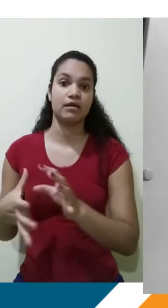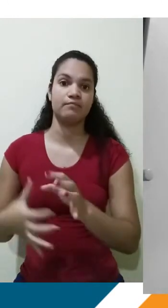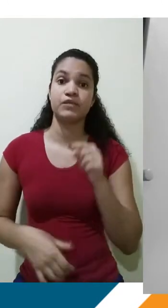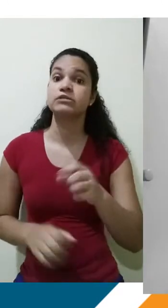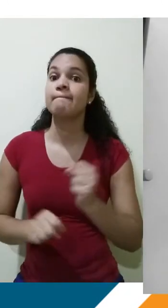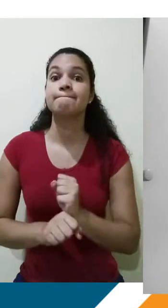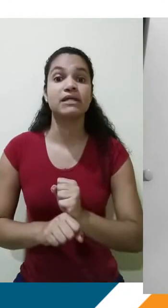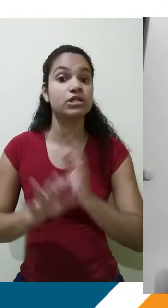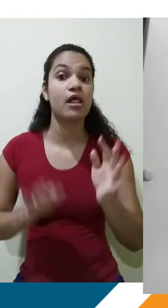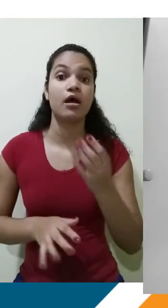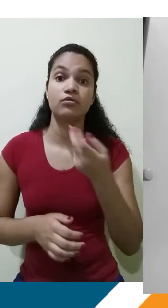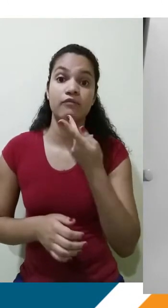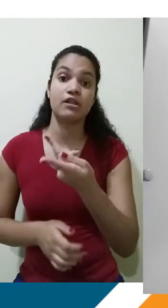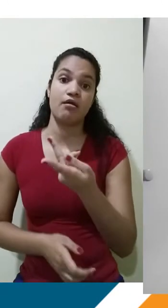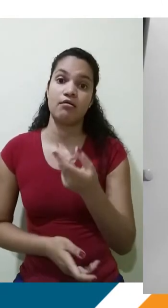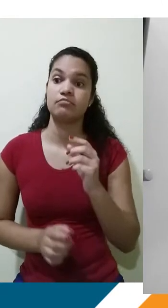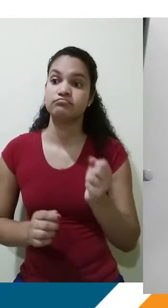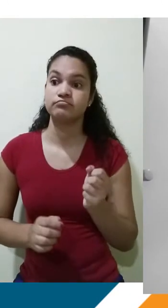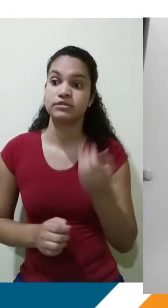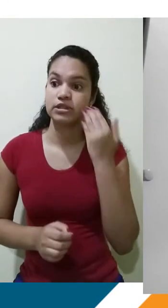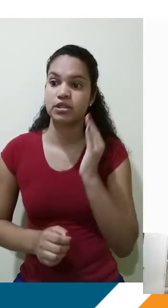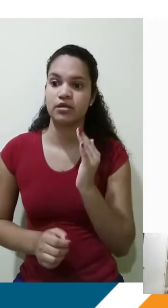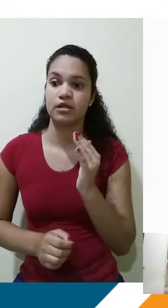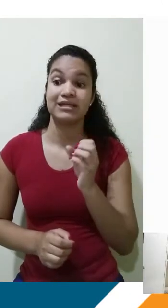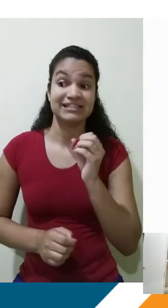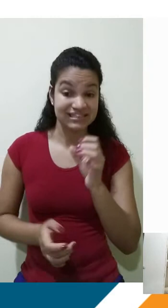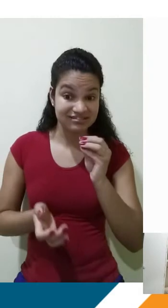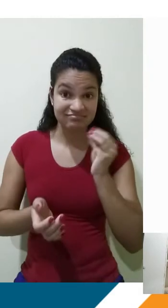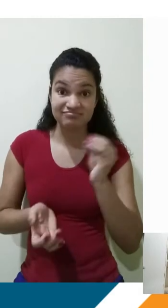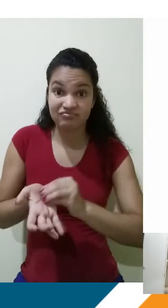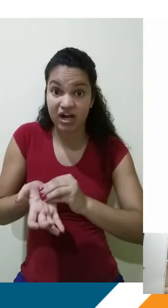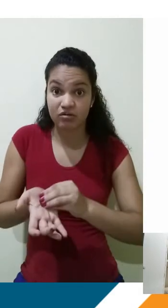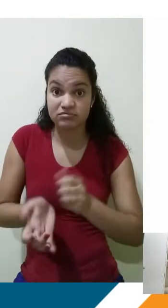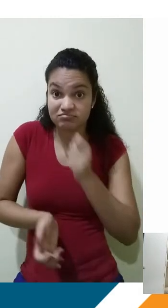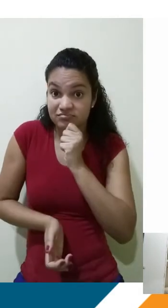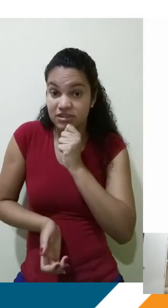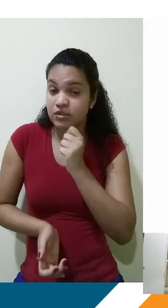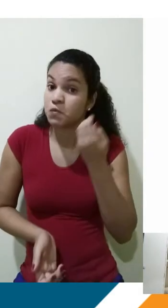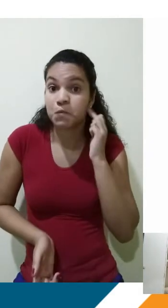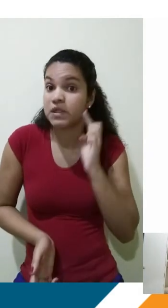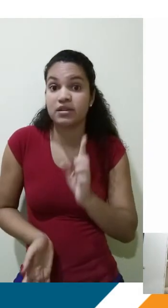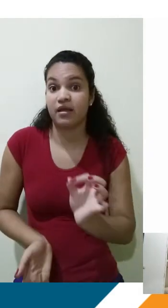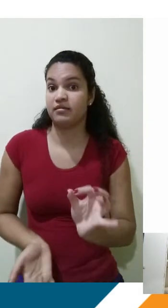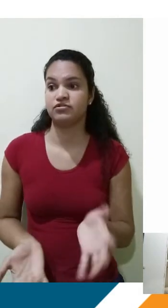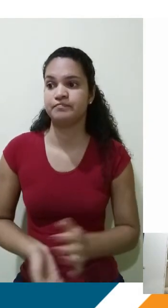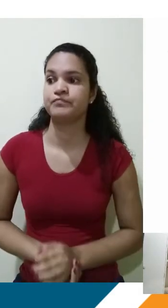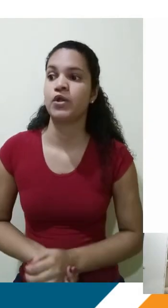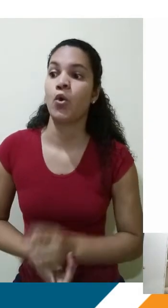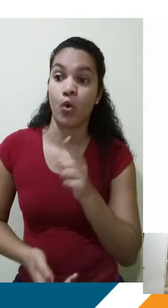sem conexão, a gente não consegue entender nenhuma parte da comunicação. Então vamos agora para a conclusão, que começa com portanto,